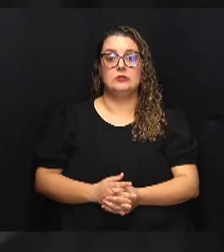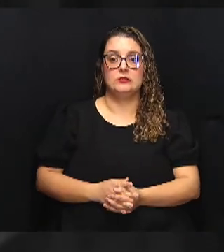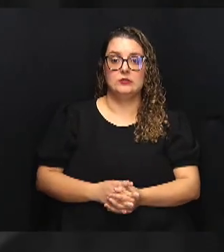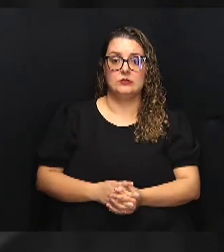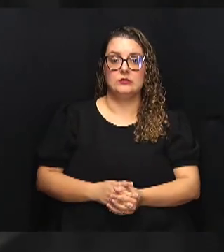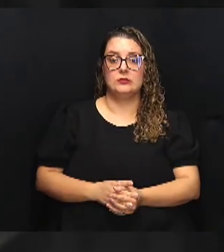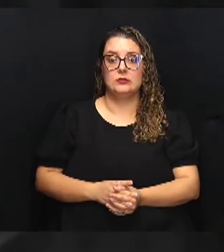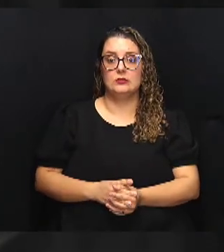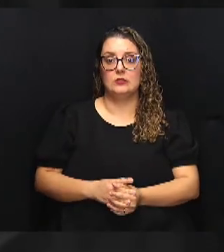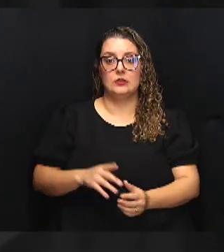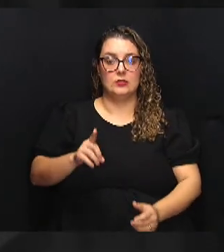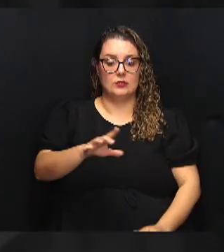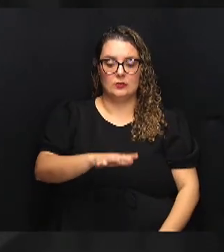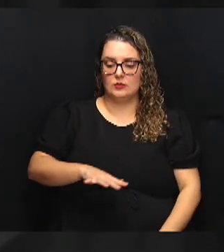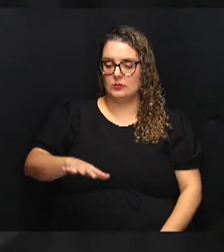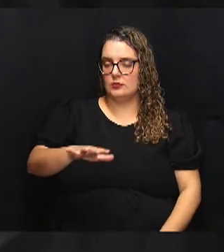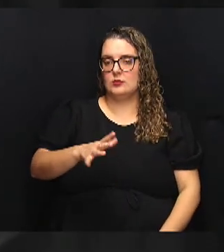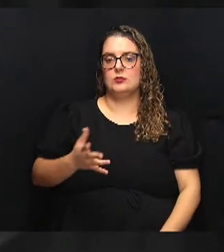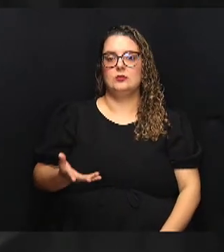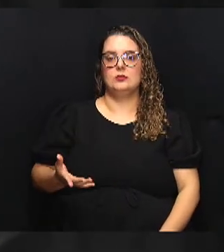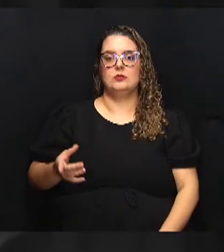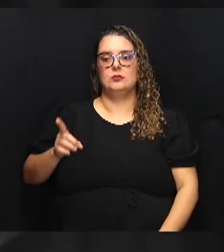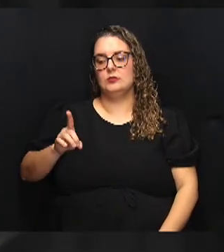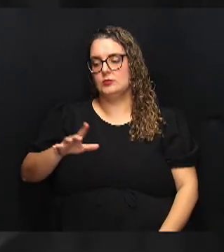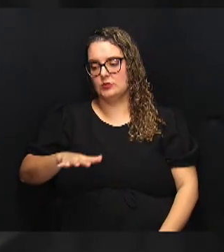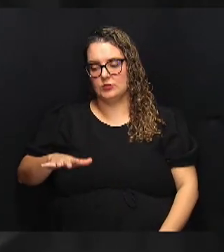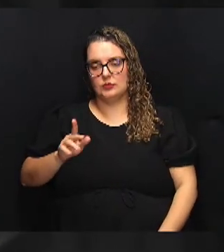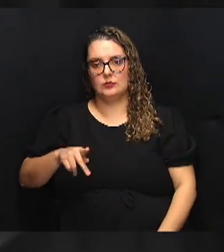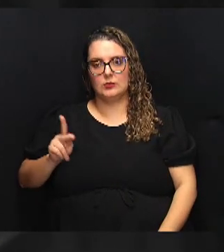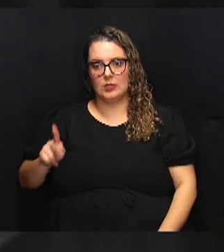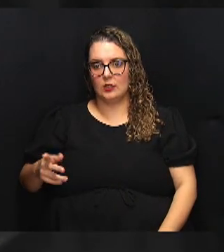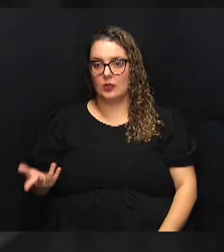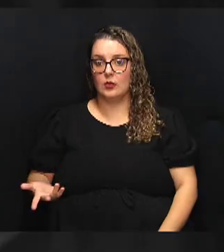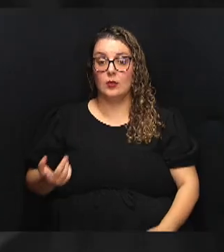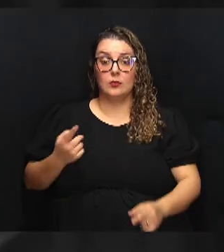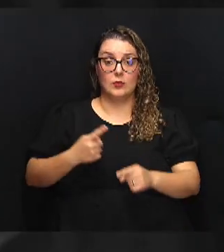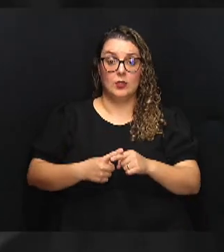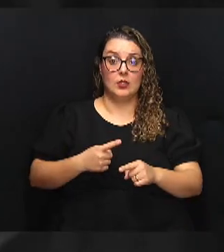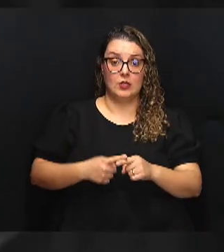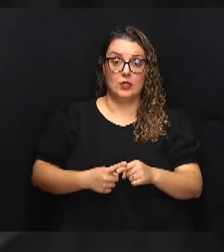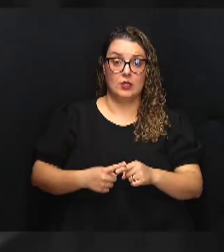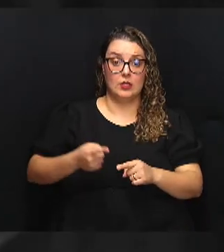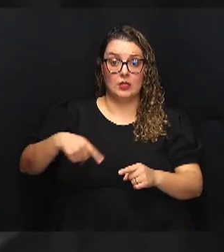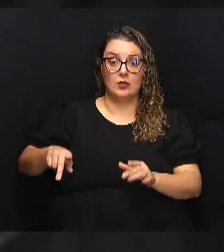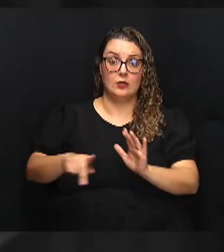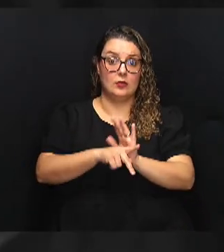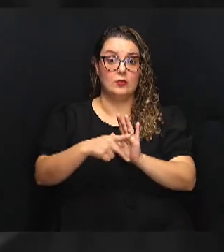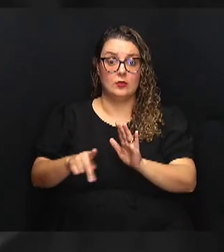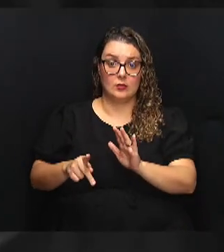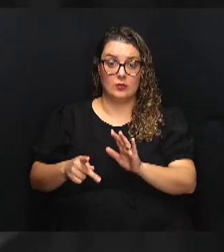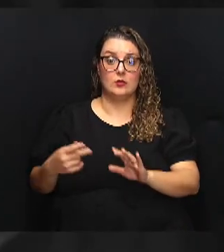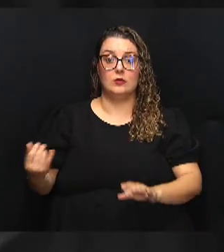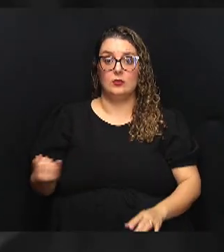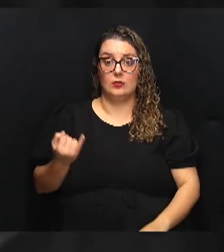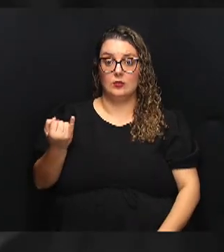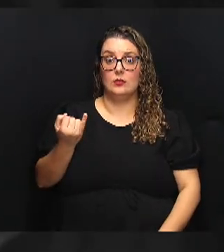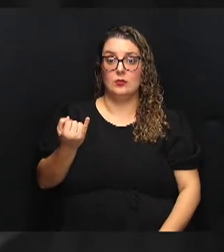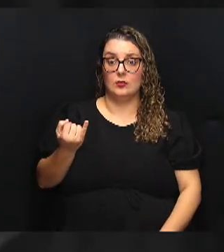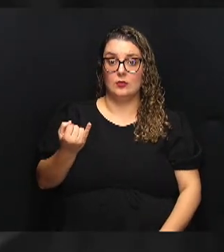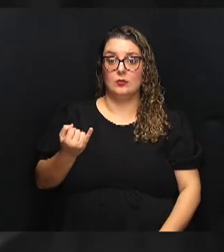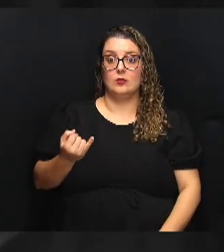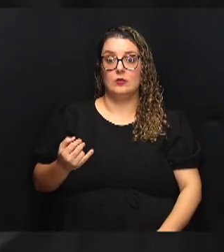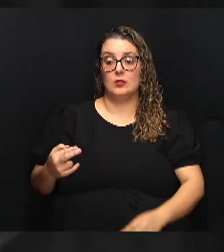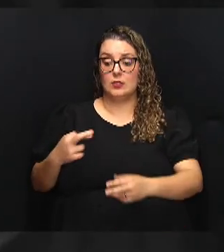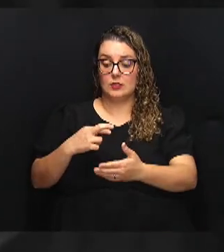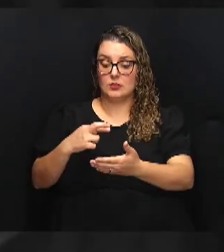aos diretores, ao diretor pedagógico, porque eles são partes aí fundamentais nessa